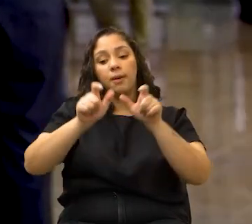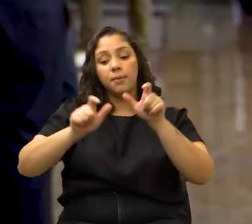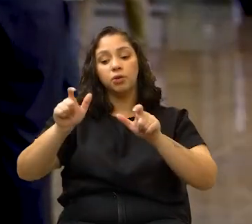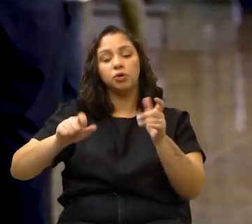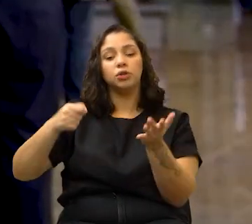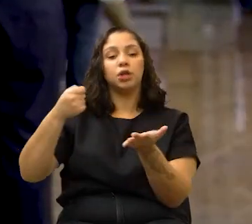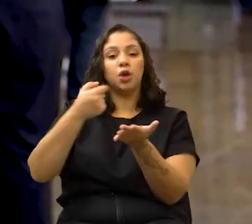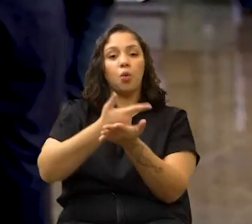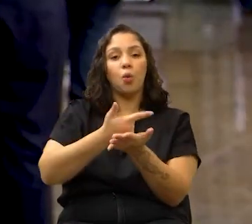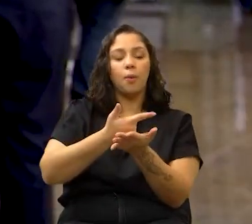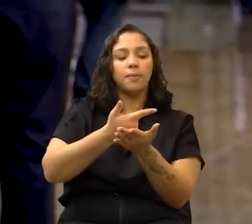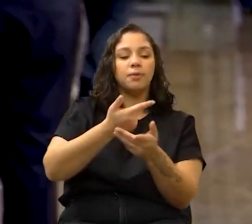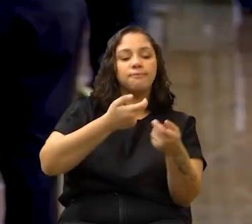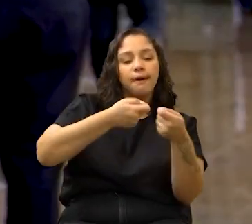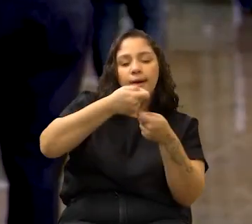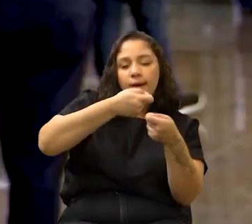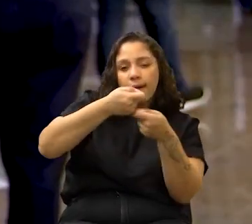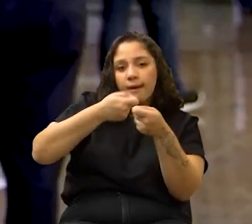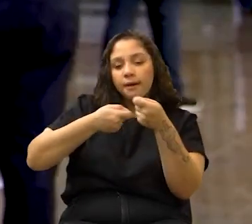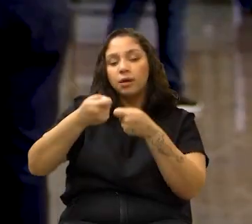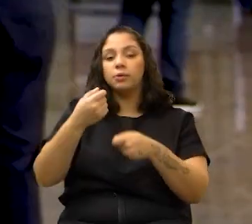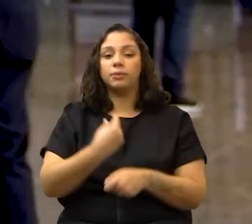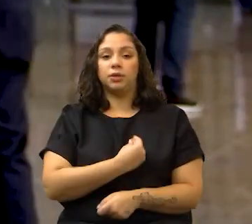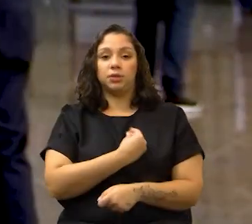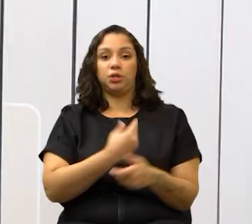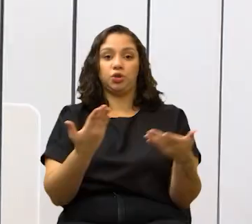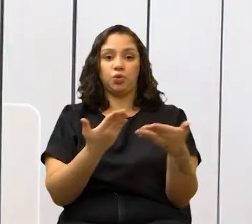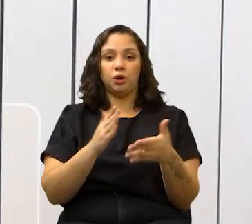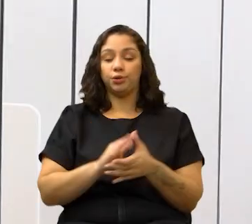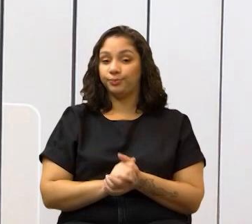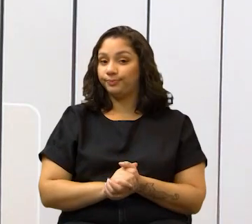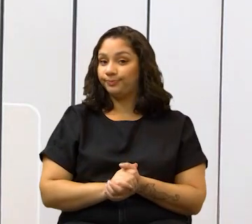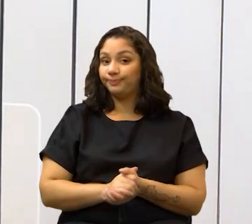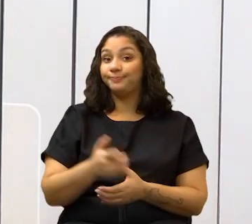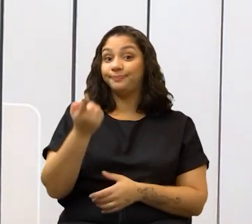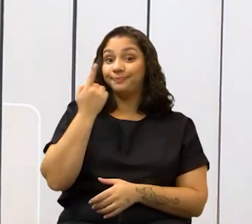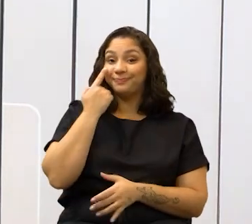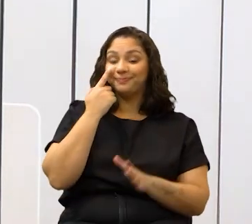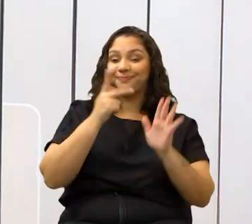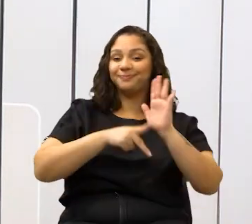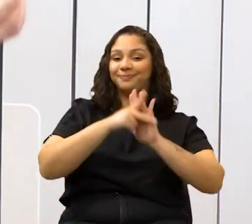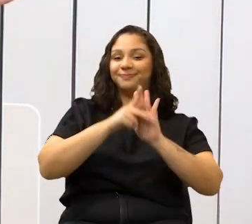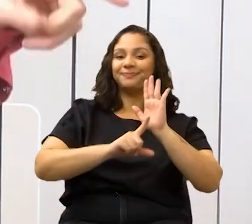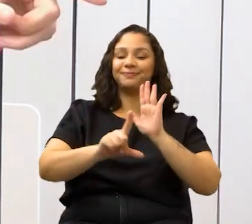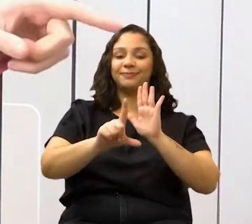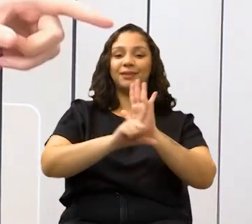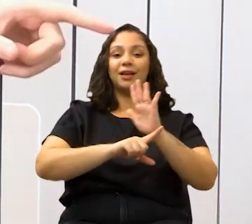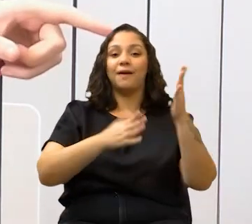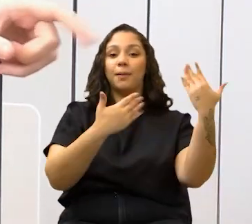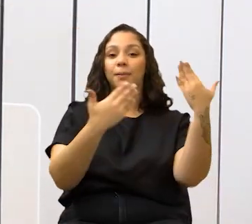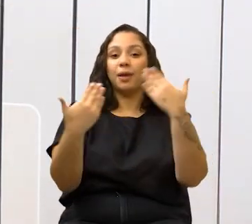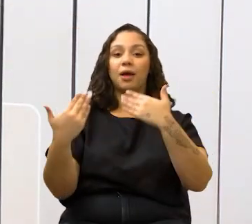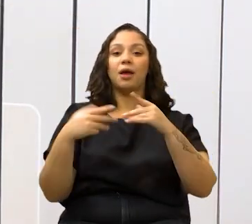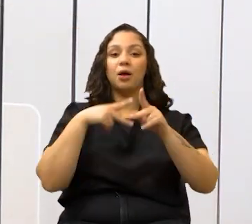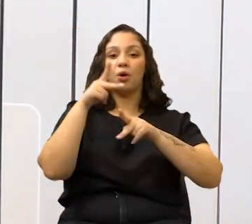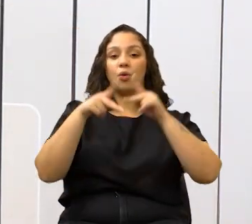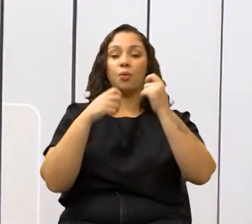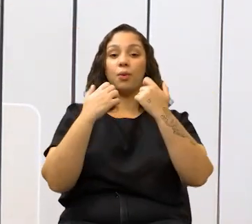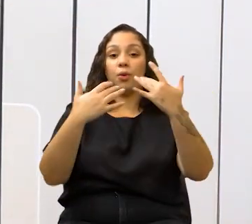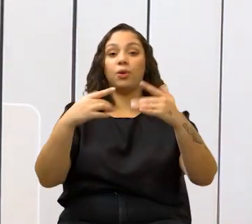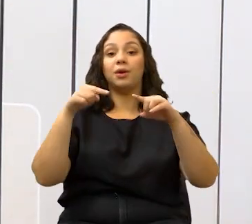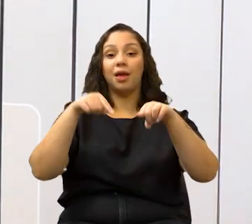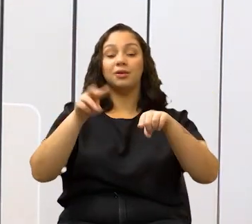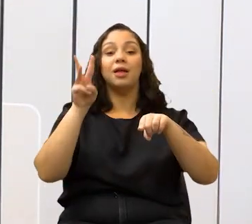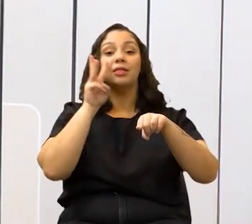próprios compradores, negociadores que estão aqui presentes. Olha só, o projeto de lei debatido em audiência pública